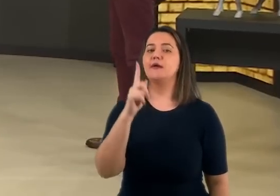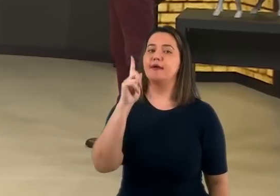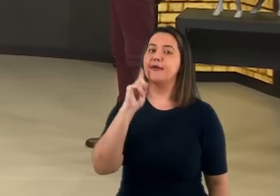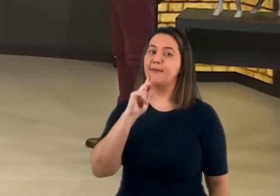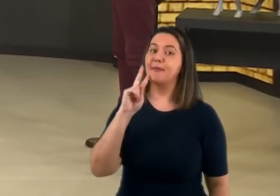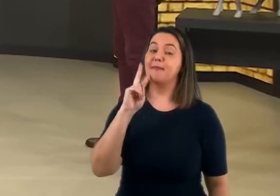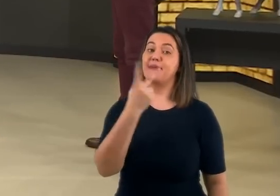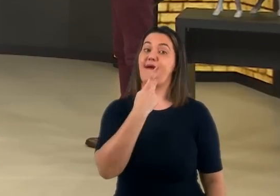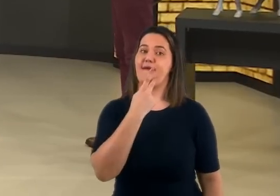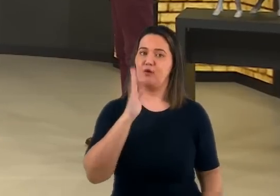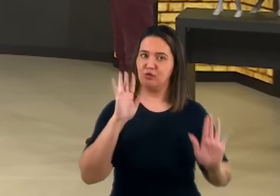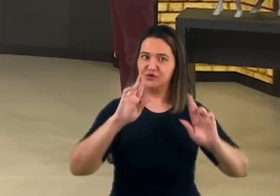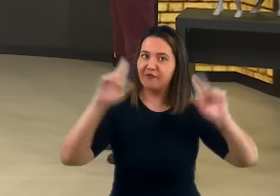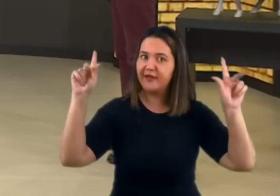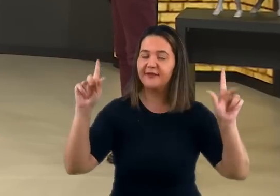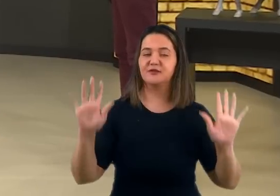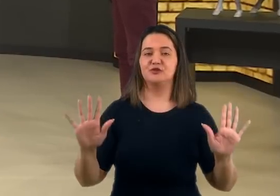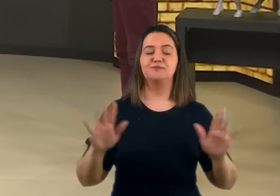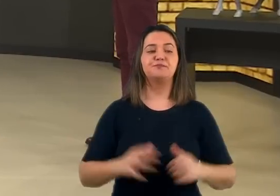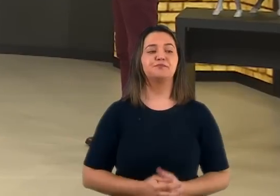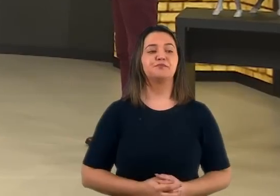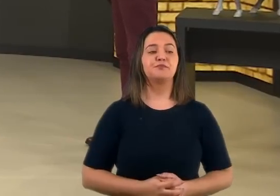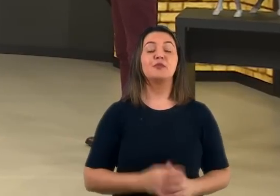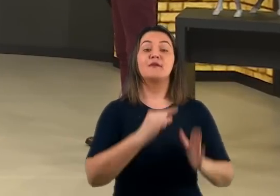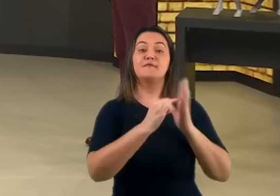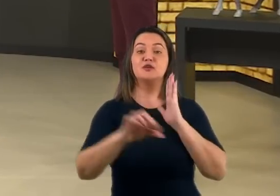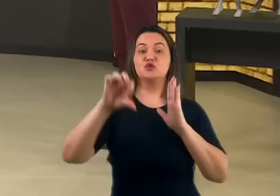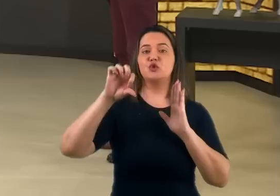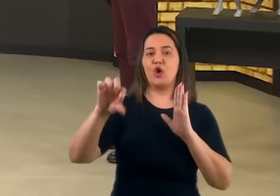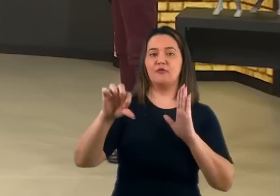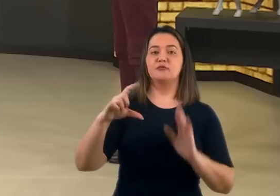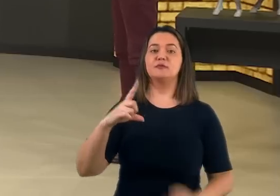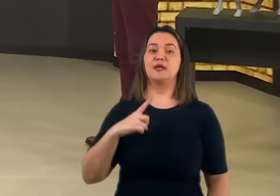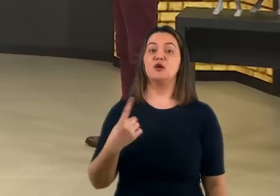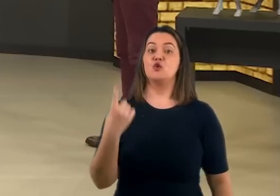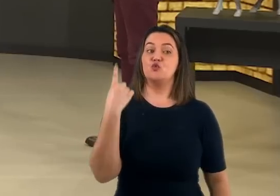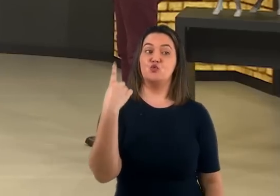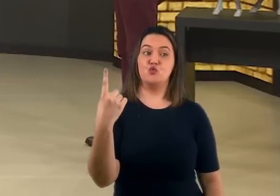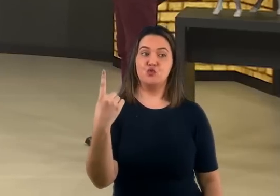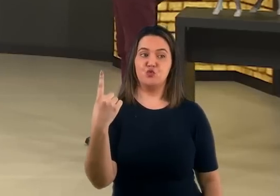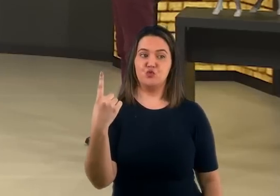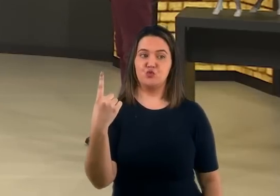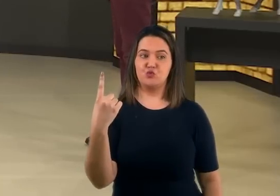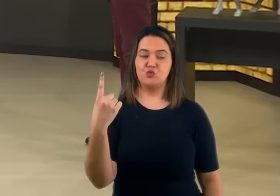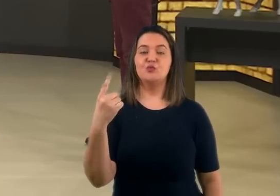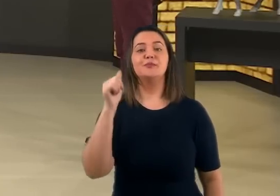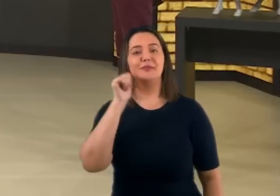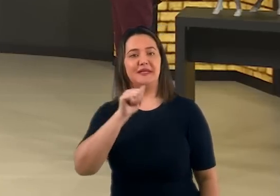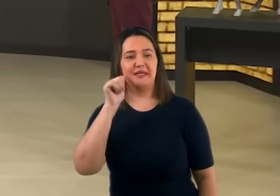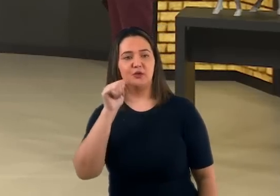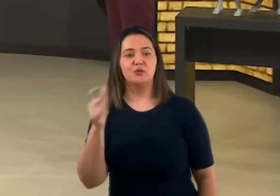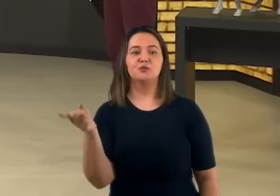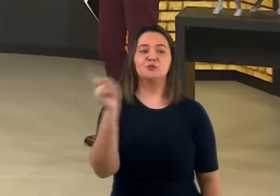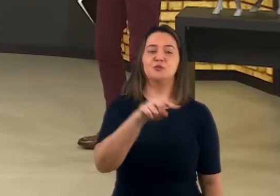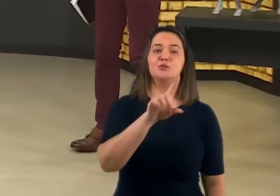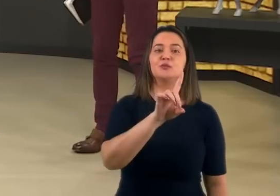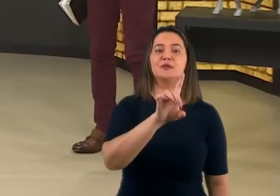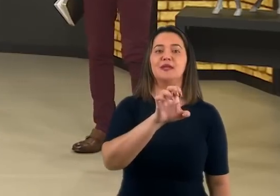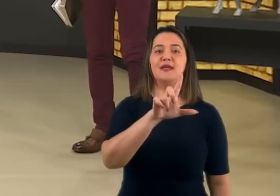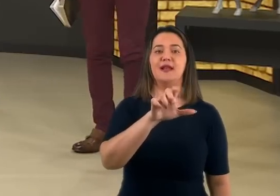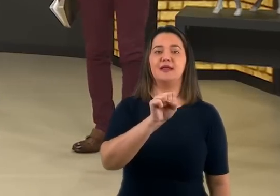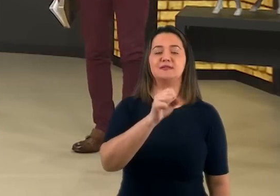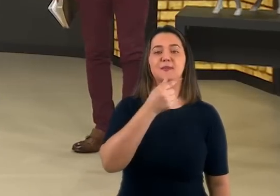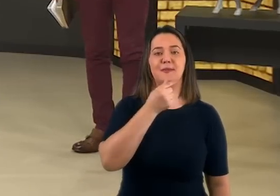No versículo 9, nós temos assim, de que no original está feminino, deles, masculino, veio